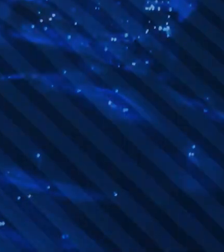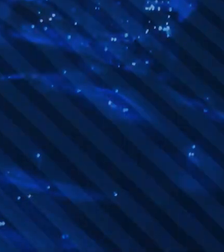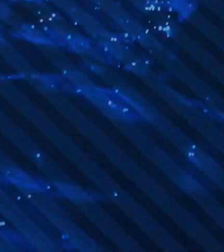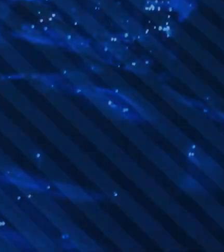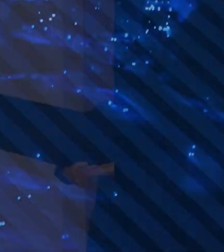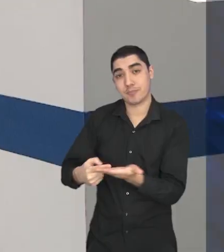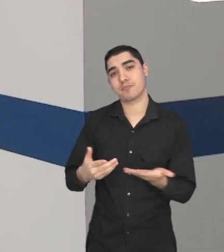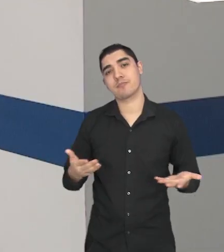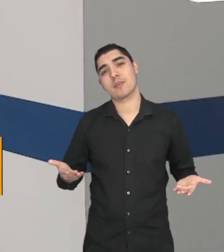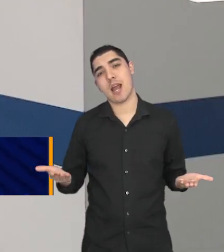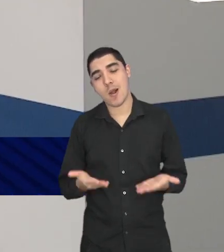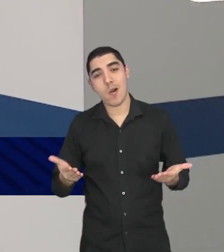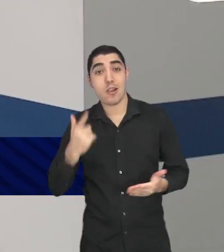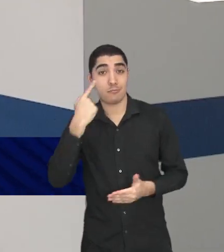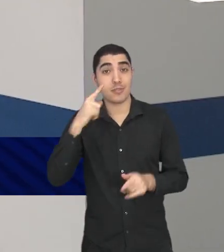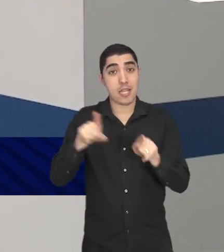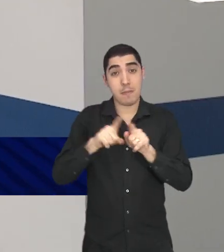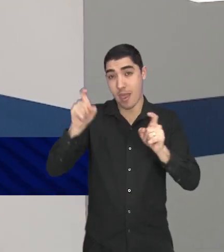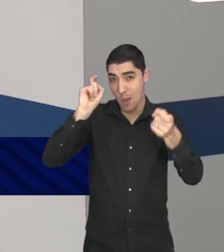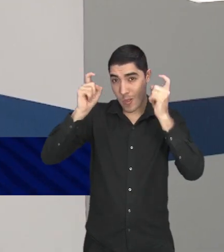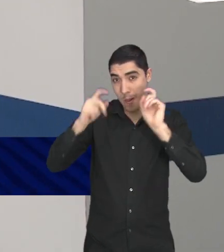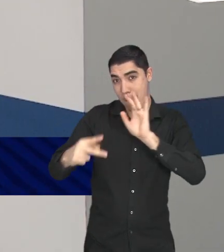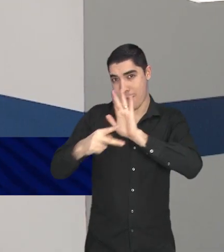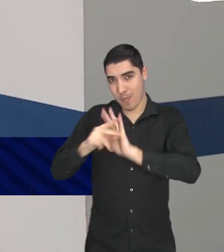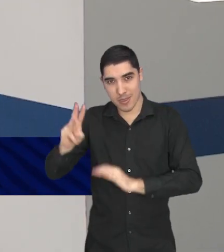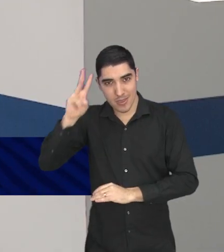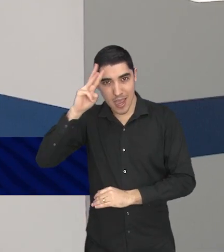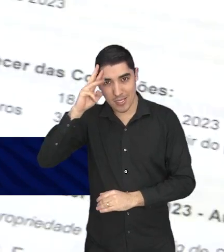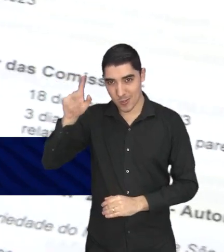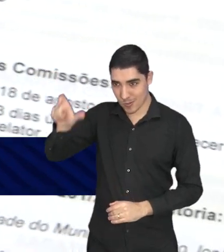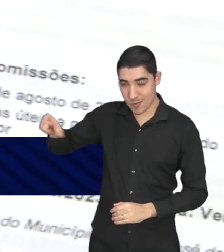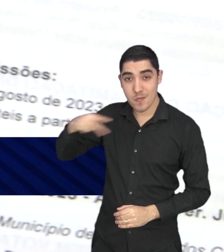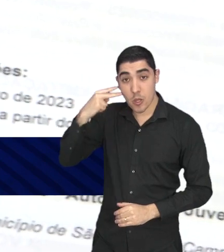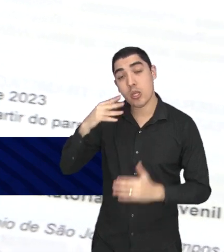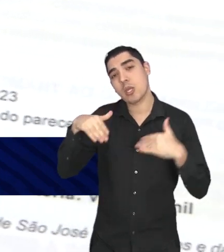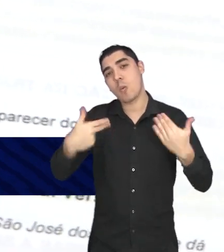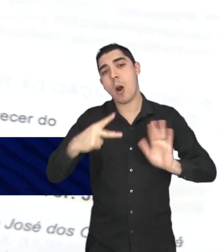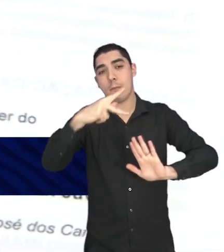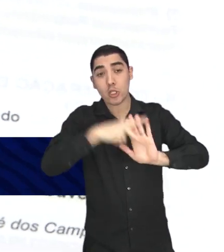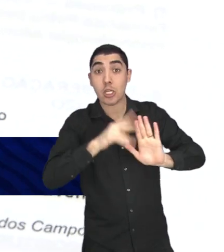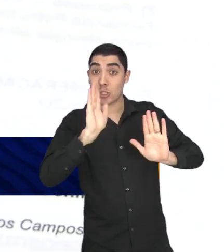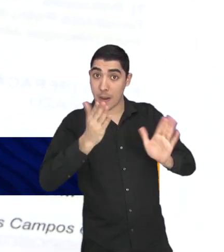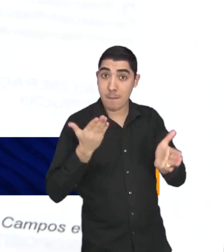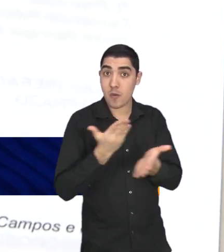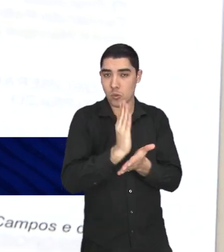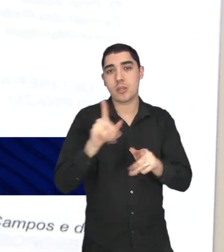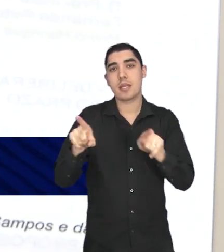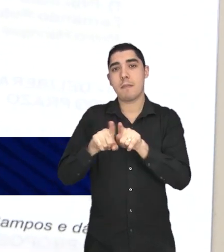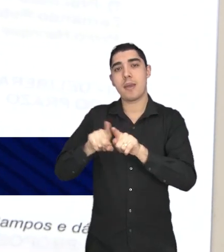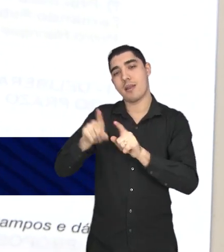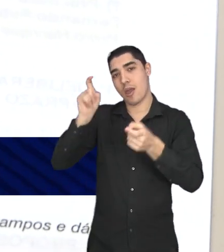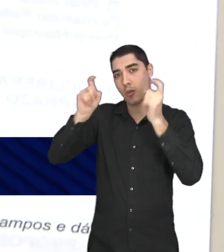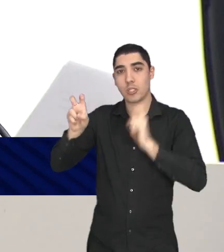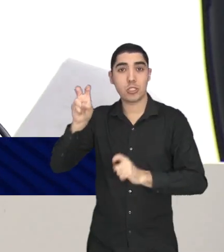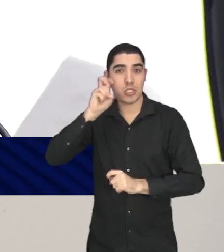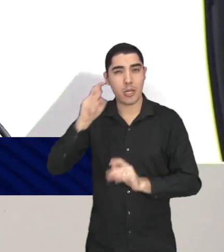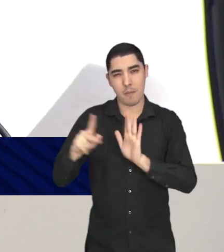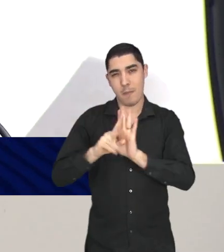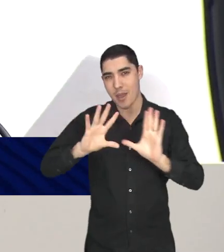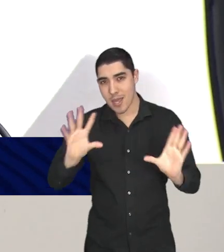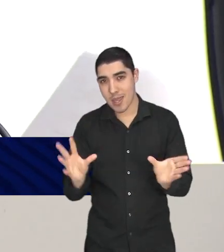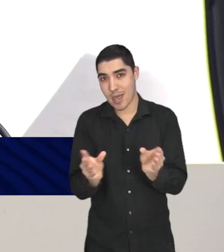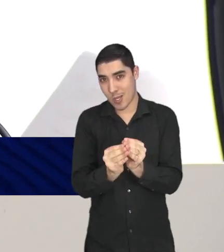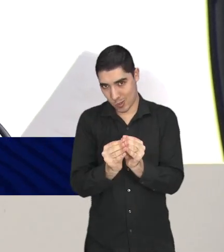créditos. Confira os debates que marcaram a sessão de terça-feira e os projetos aprovados na sessão de quinta nos